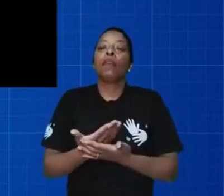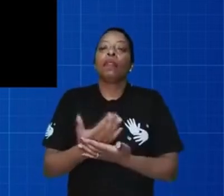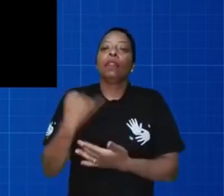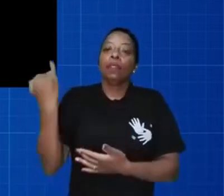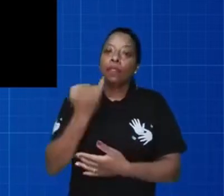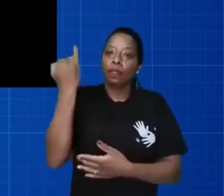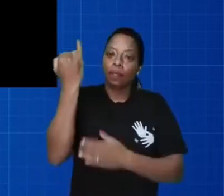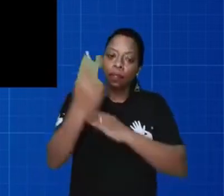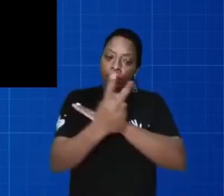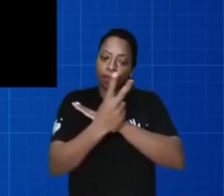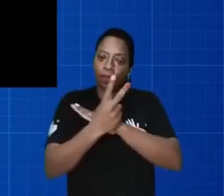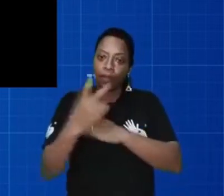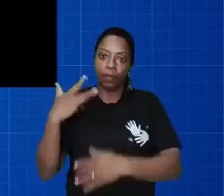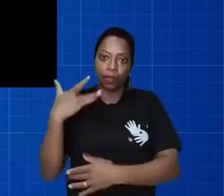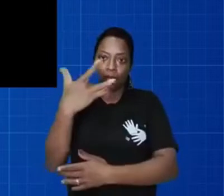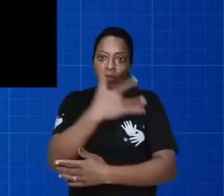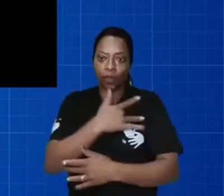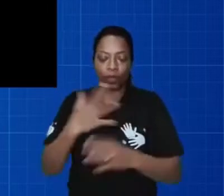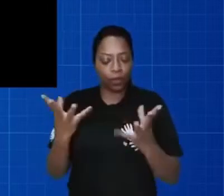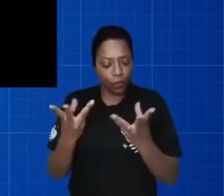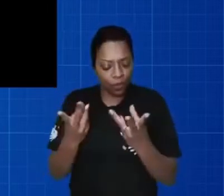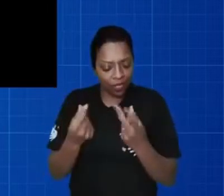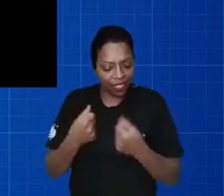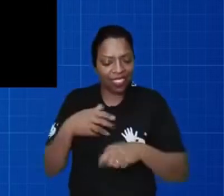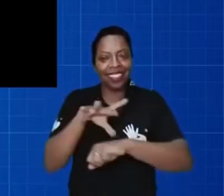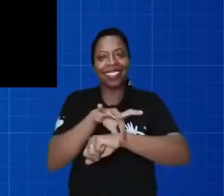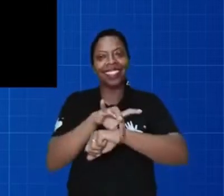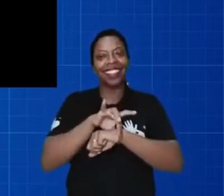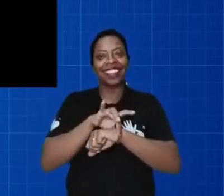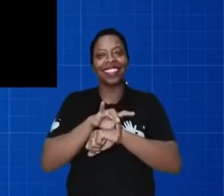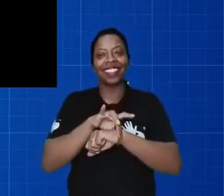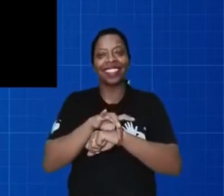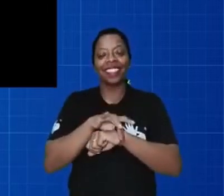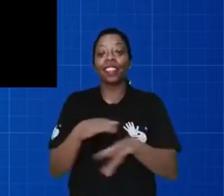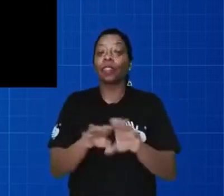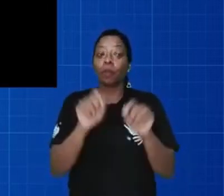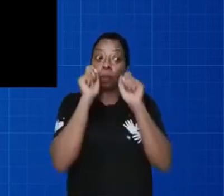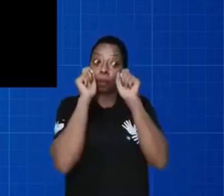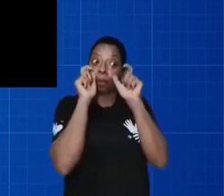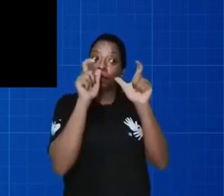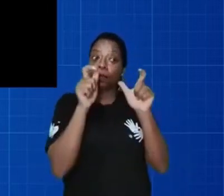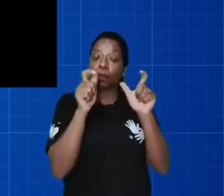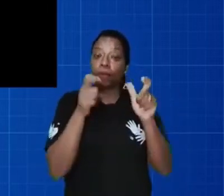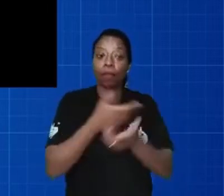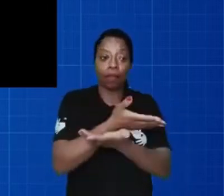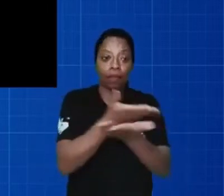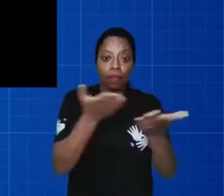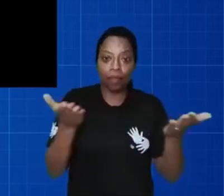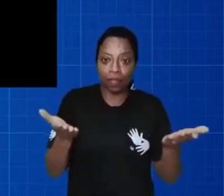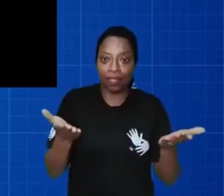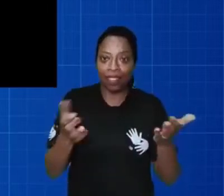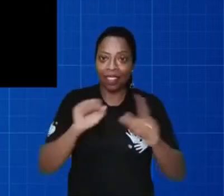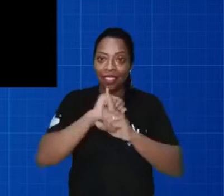da gente ter essa atenção, esse cuidado, né, de realmente se prevenir e se cuidar para que evitemos, né, as doenças,